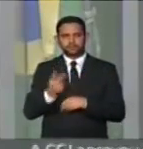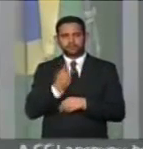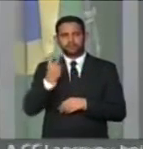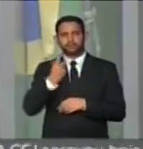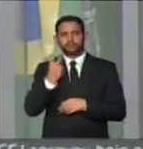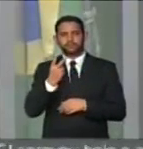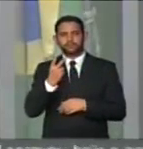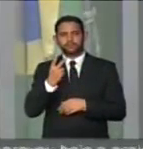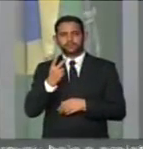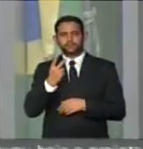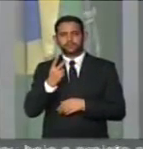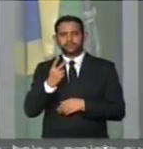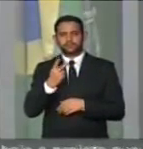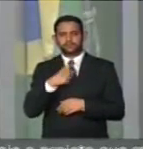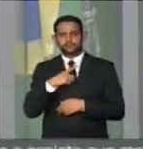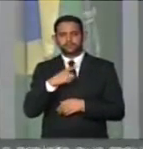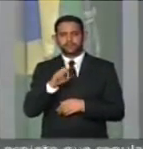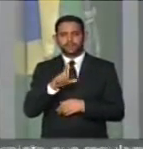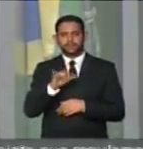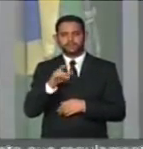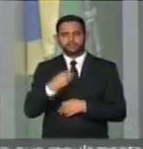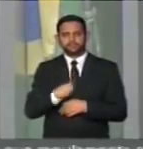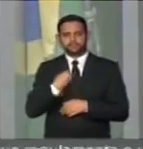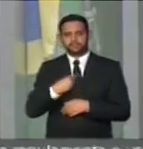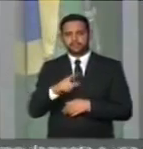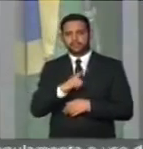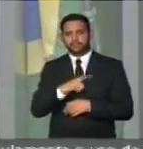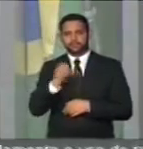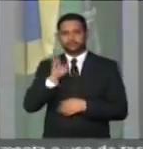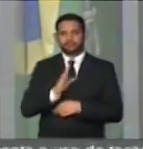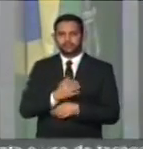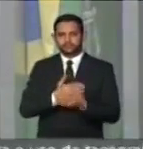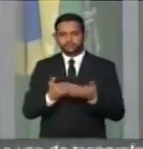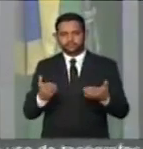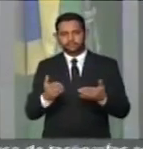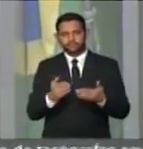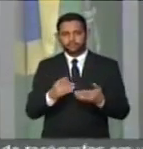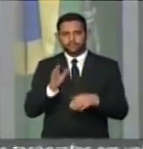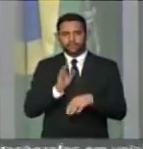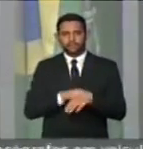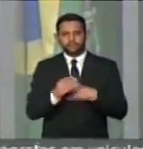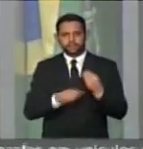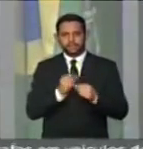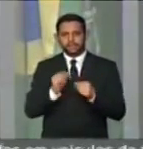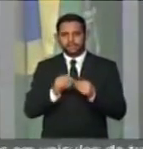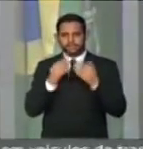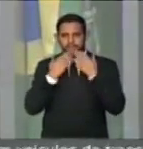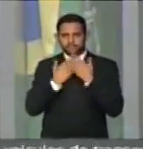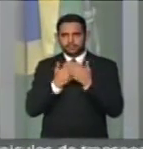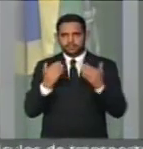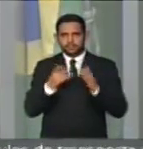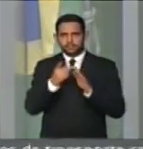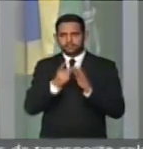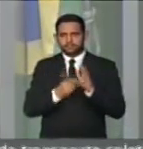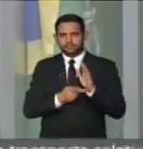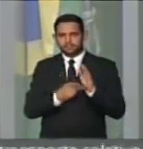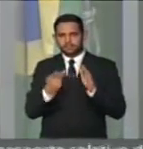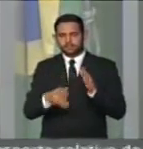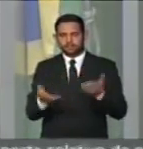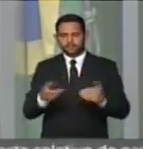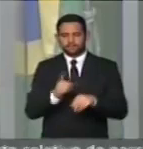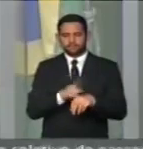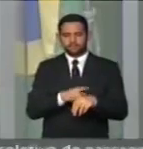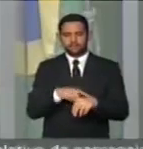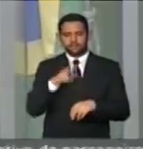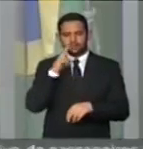valores de decência que se pode ter em um país. Da maneira que se apresenta esse projeto nesse momento,